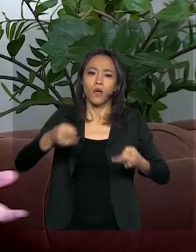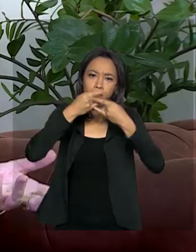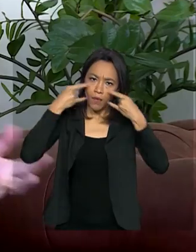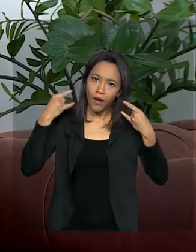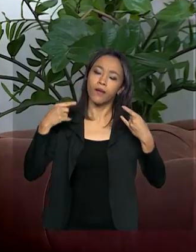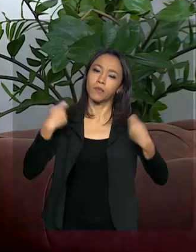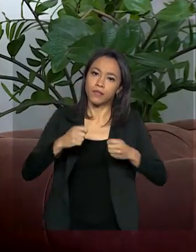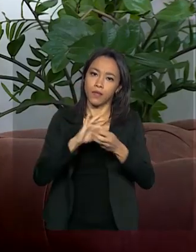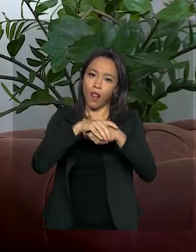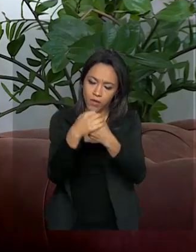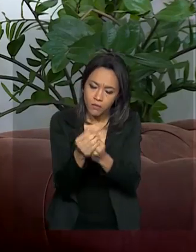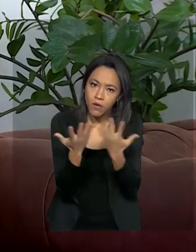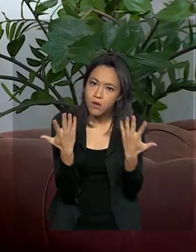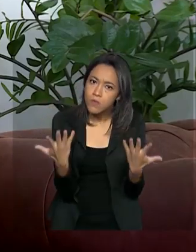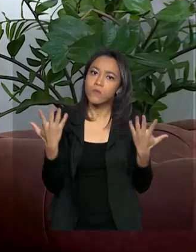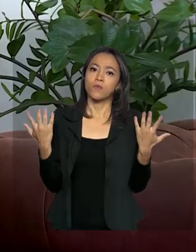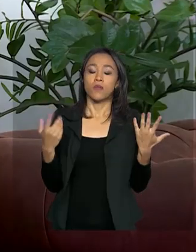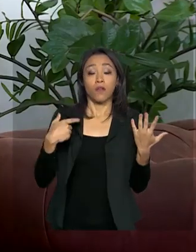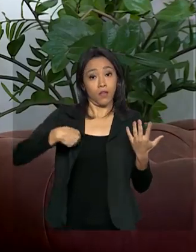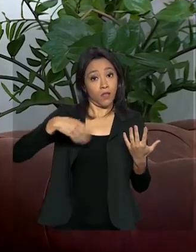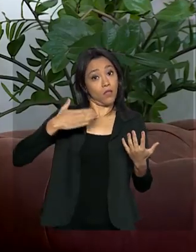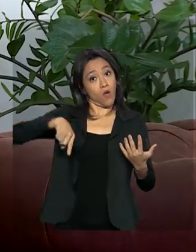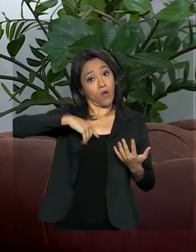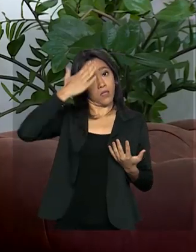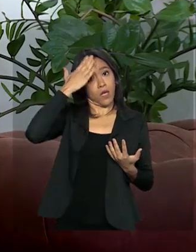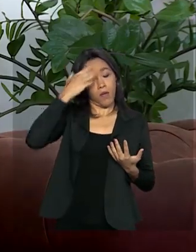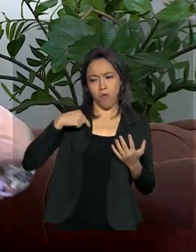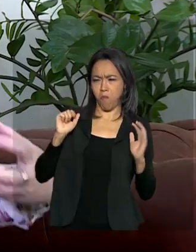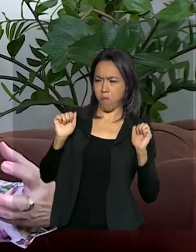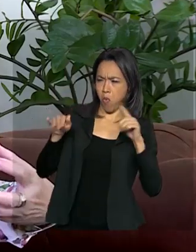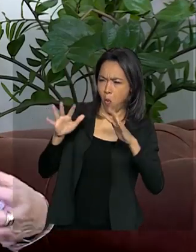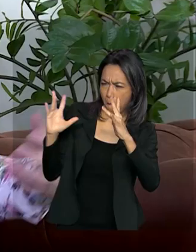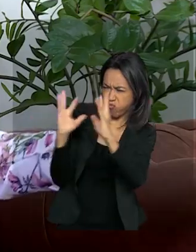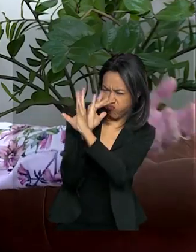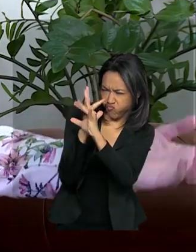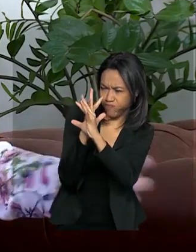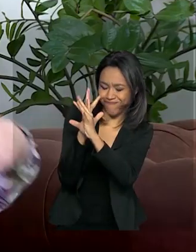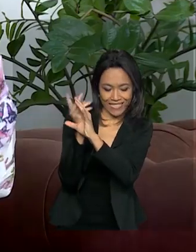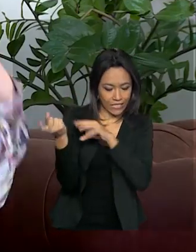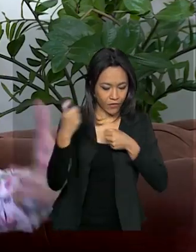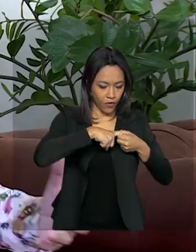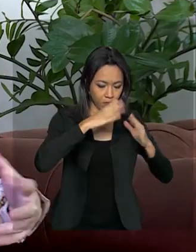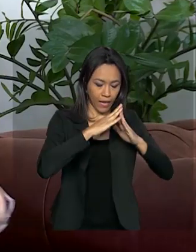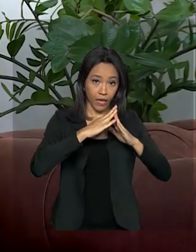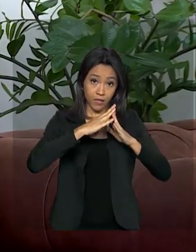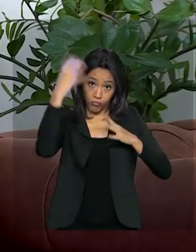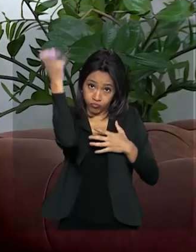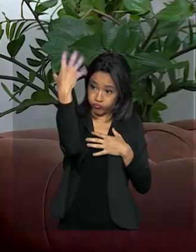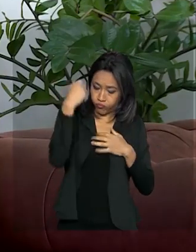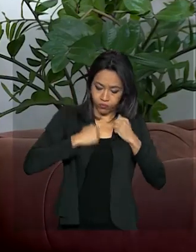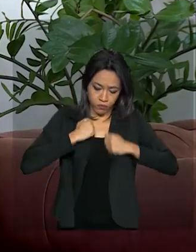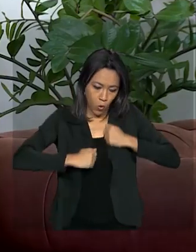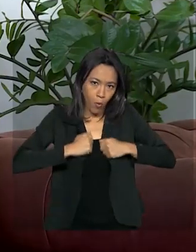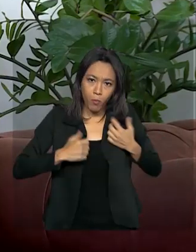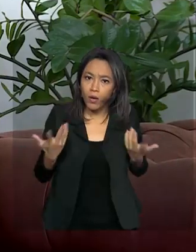sabe que tem que lavar as mãos a gente sabe que quando a gente vai numa aglomeração quando volta para o que é tomar um banho